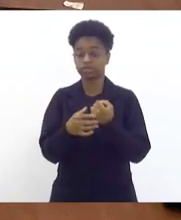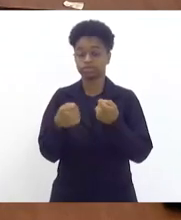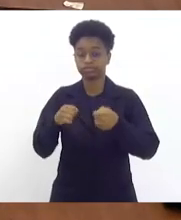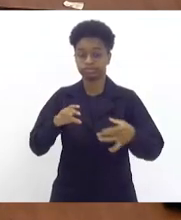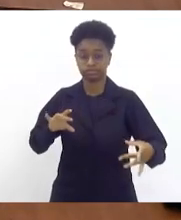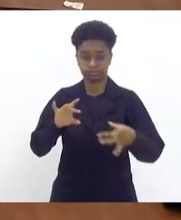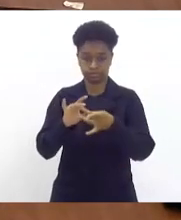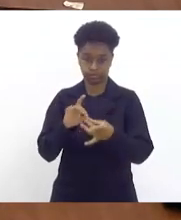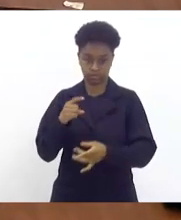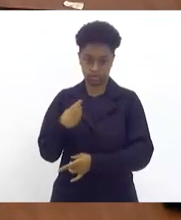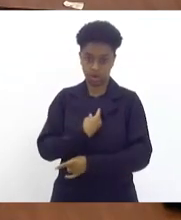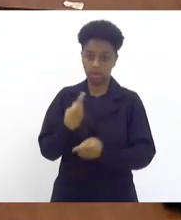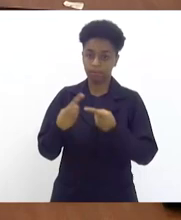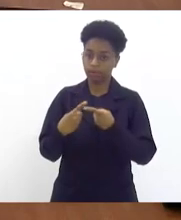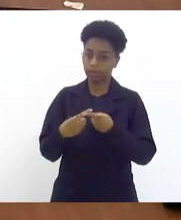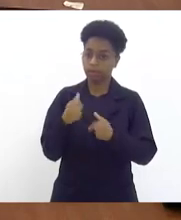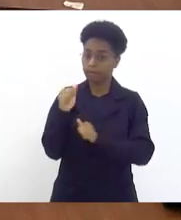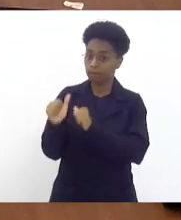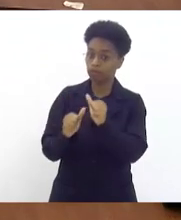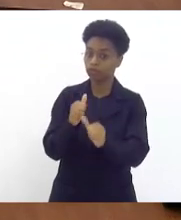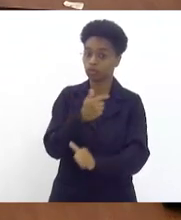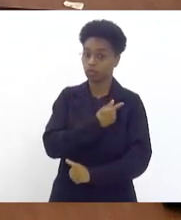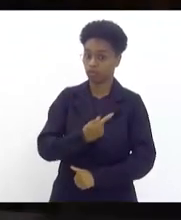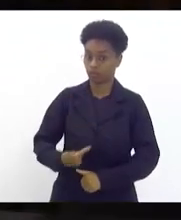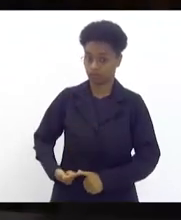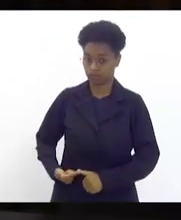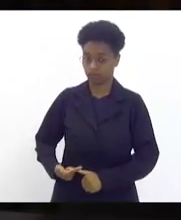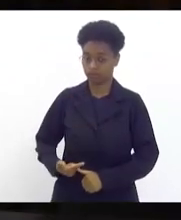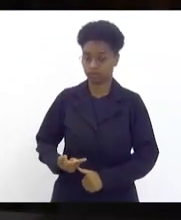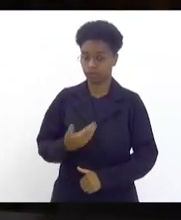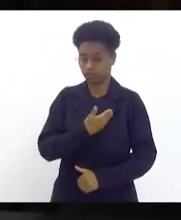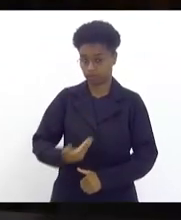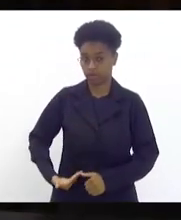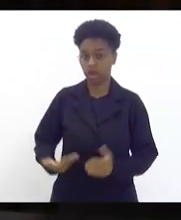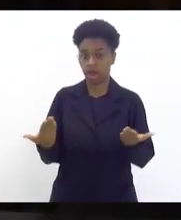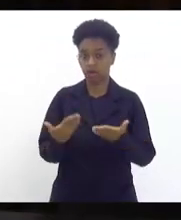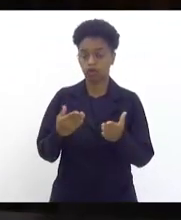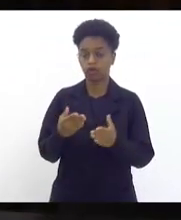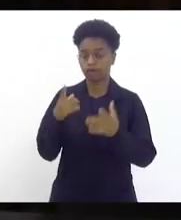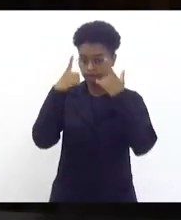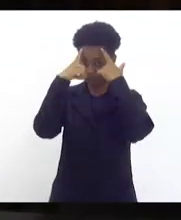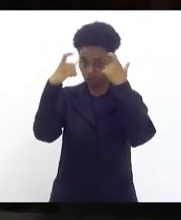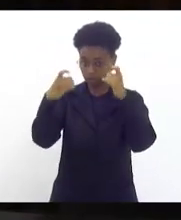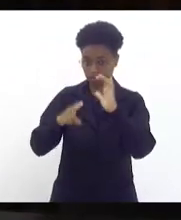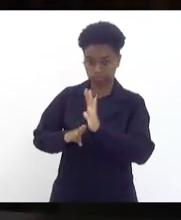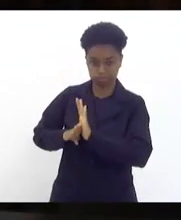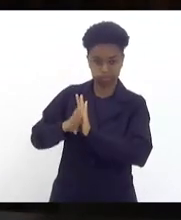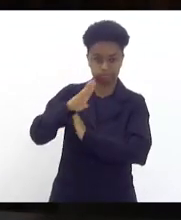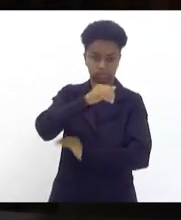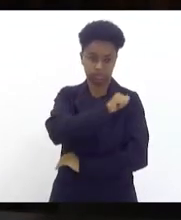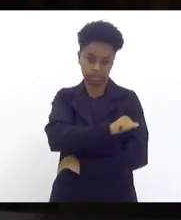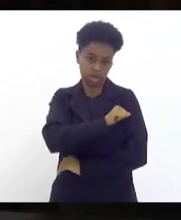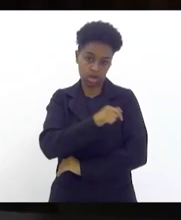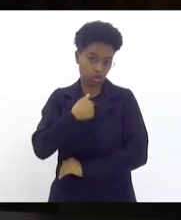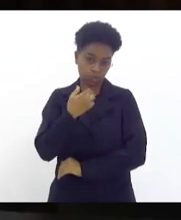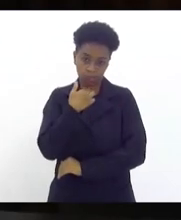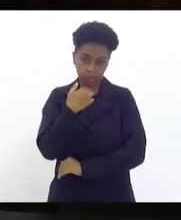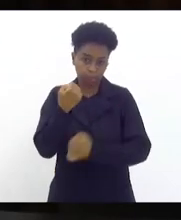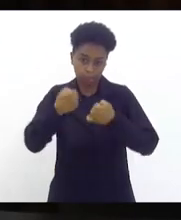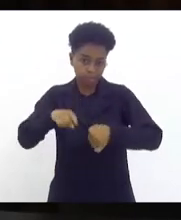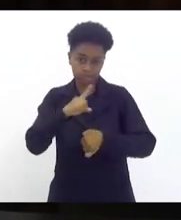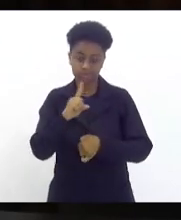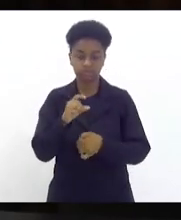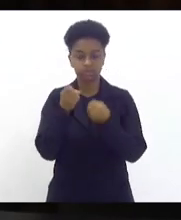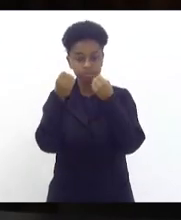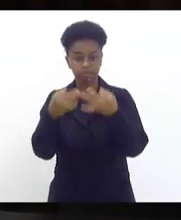com a virada de governo a violência aumentou no Rio de Janeiro inteiro isso eu não preciso desenhar o porquê então